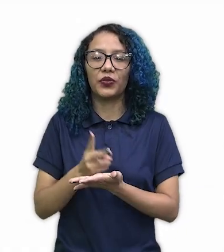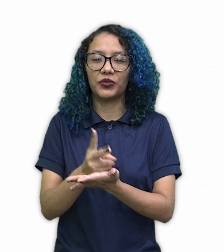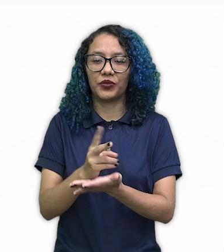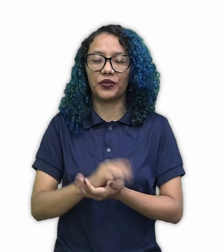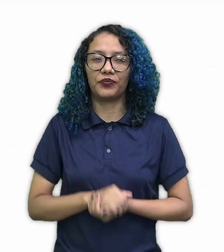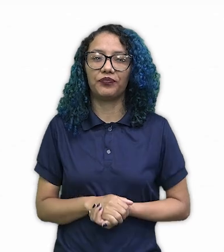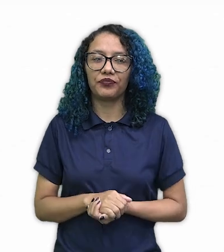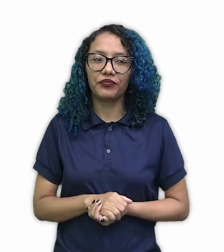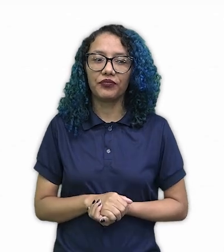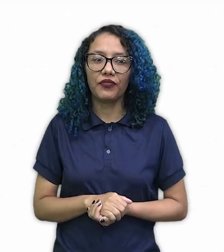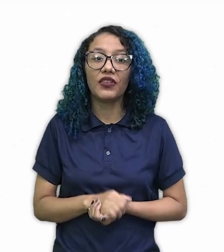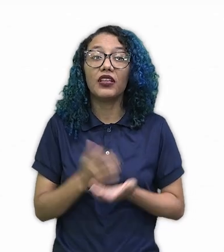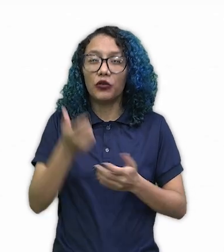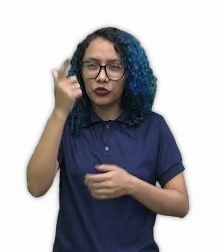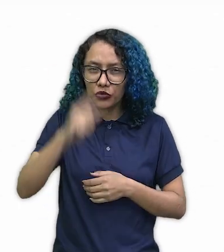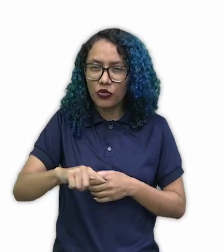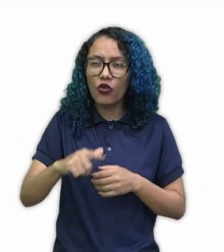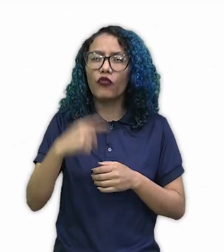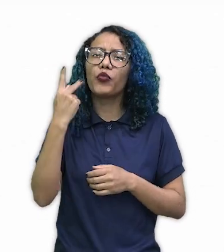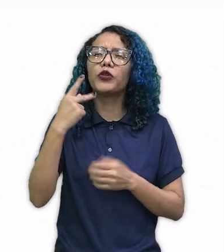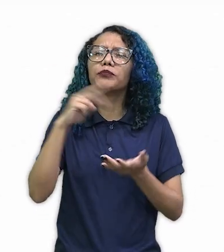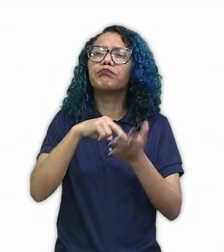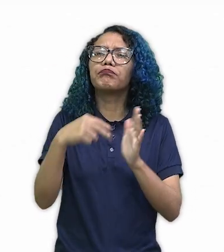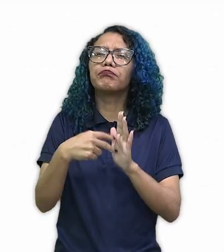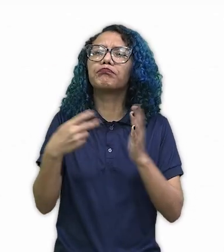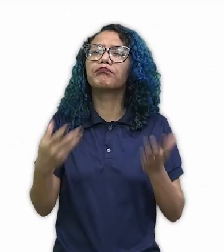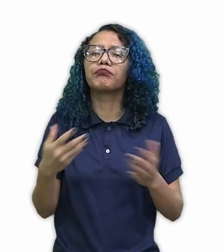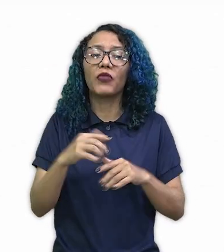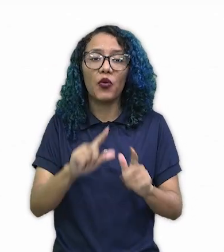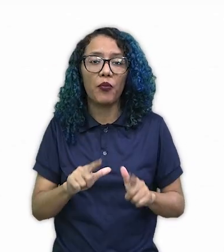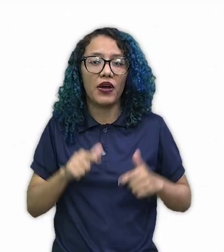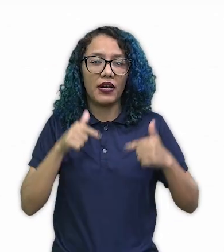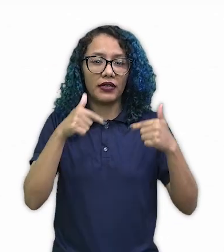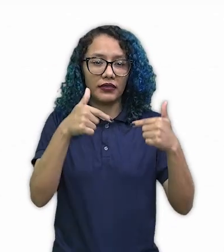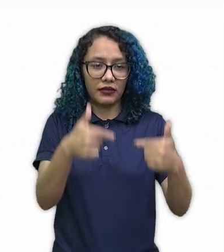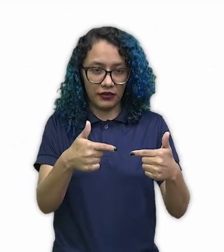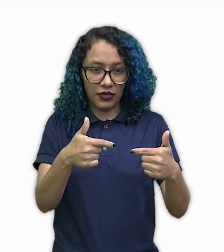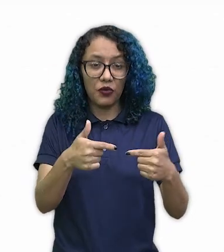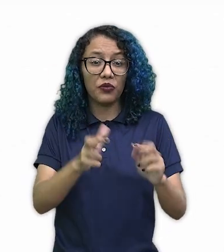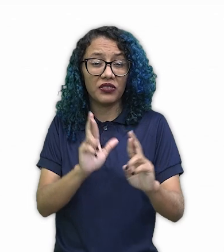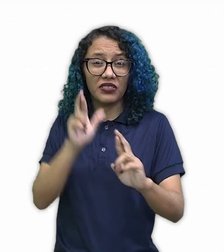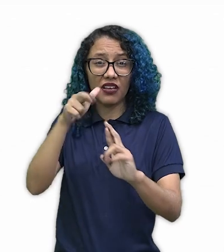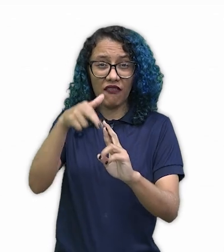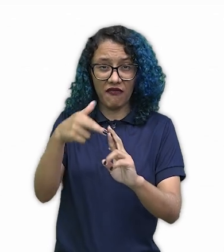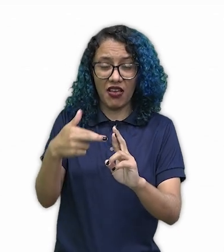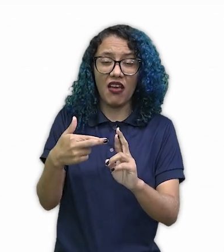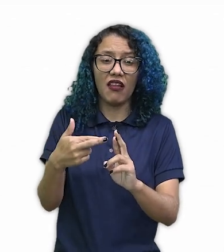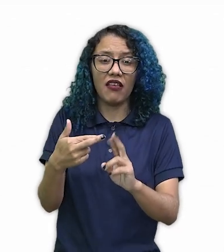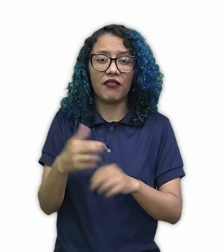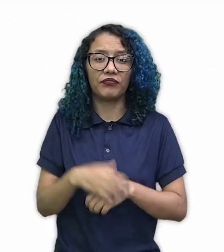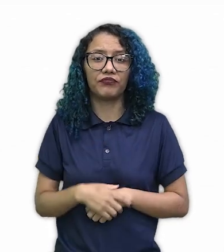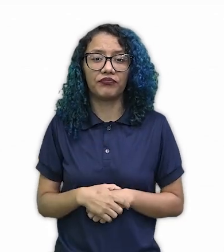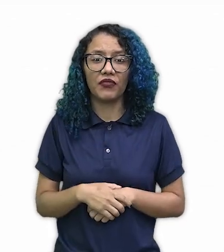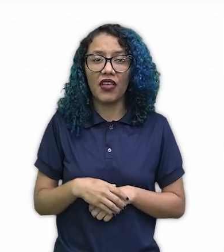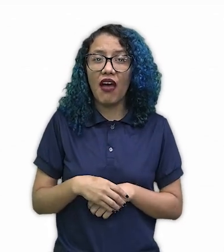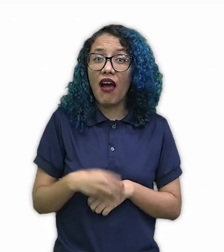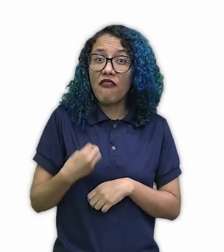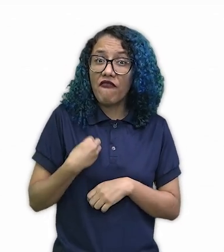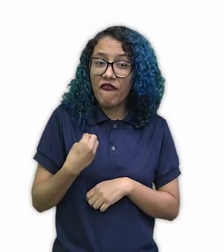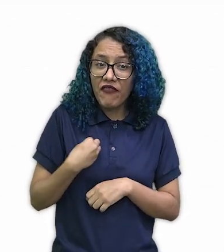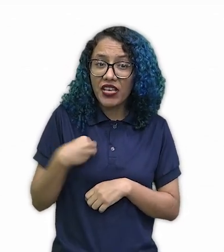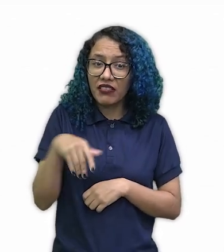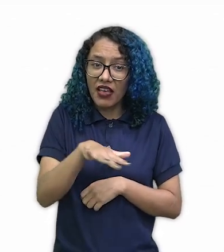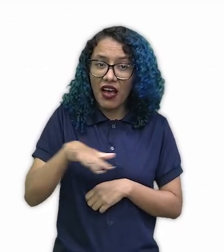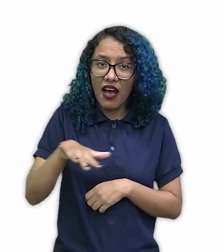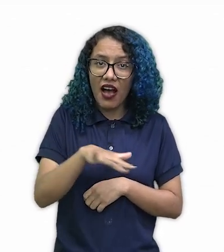é política, então? É a atividade que diz respeito à vida pública. Ou